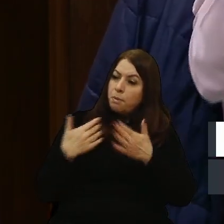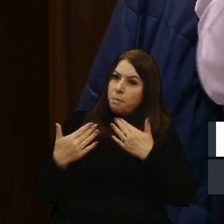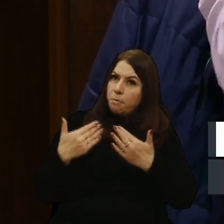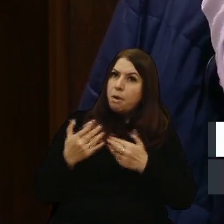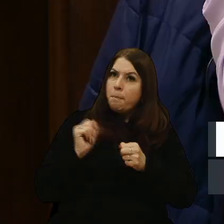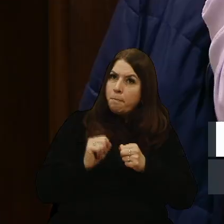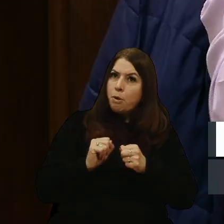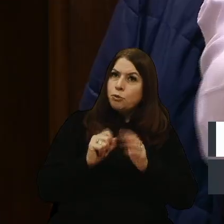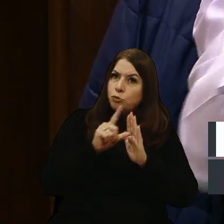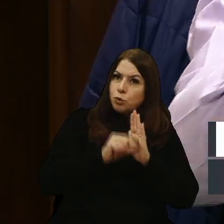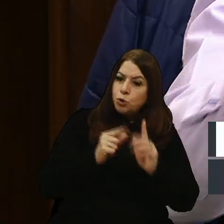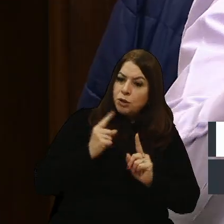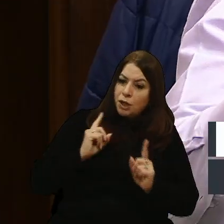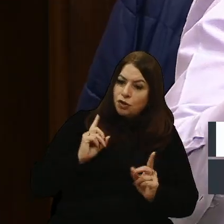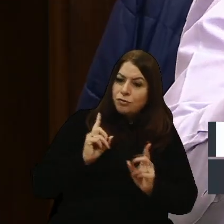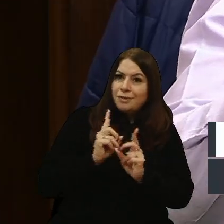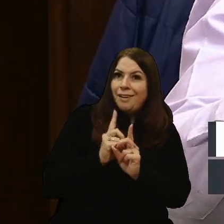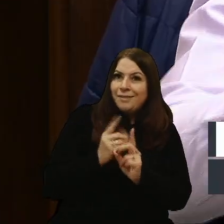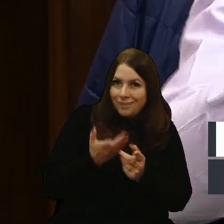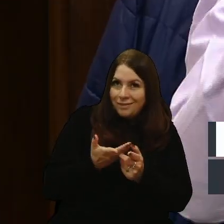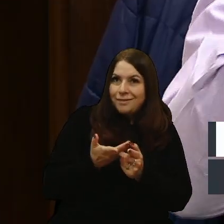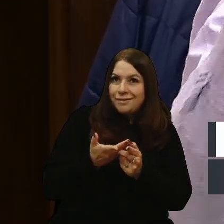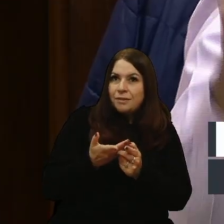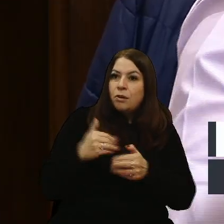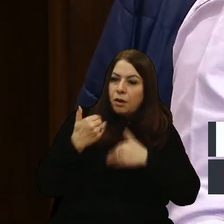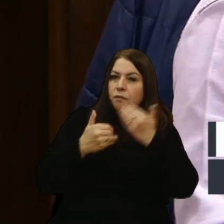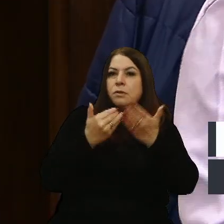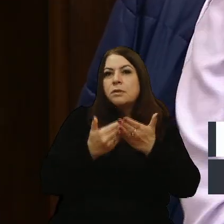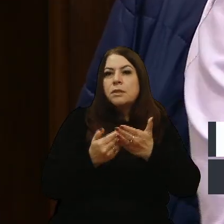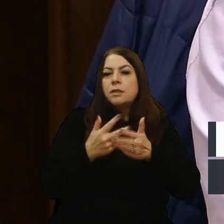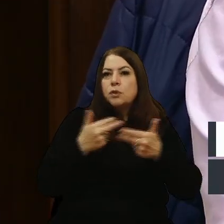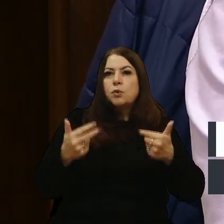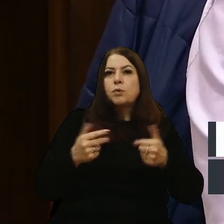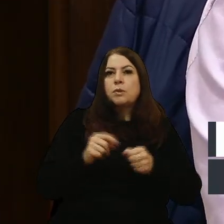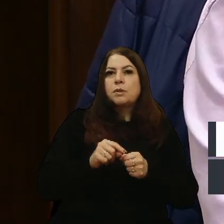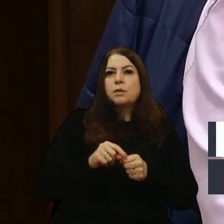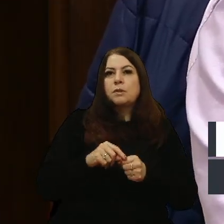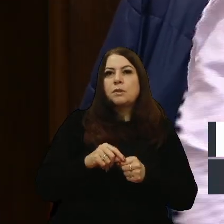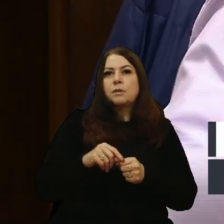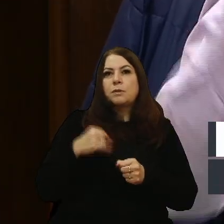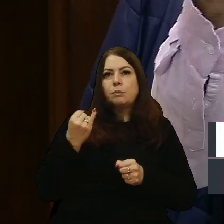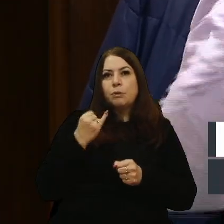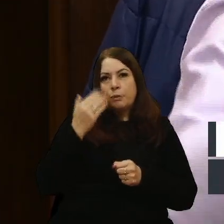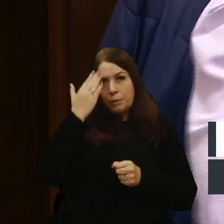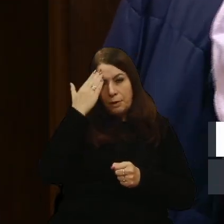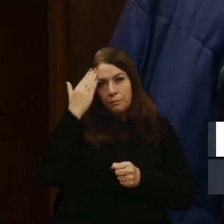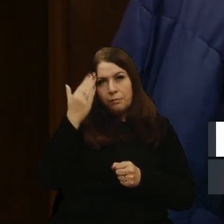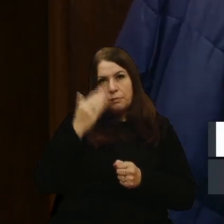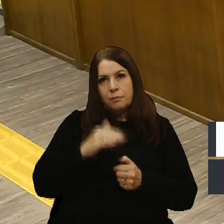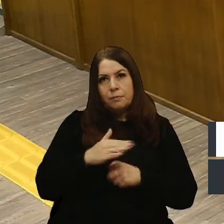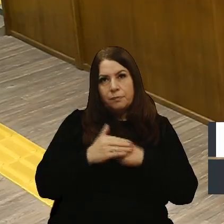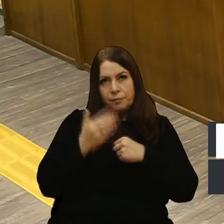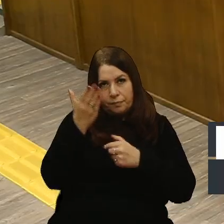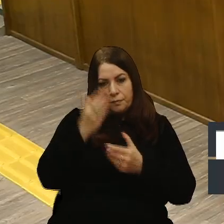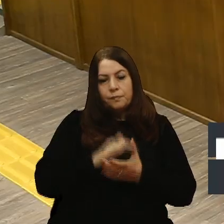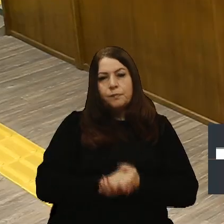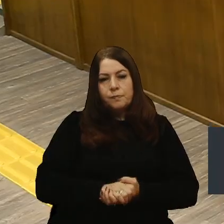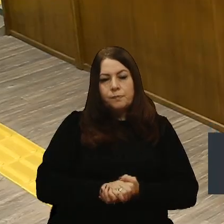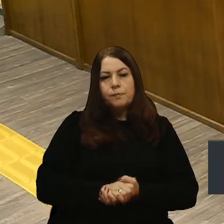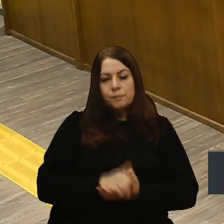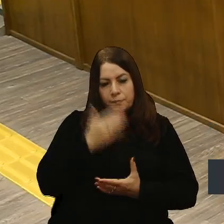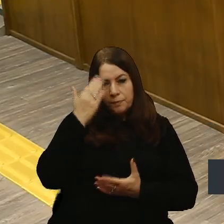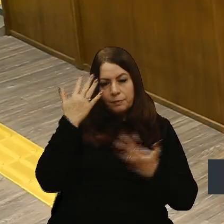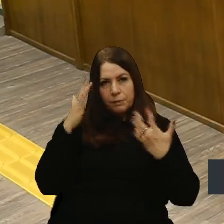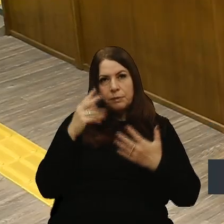pode diminuir distância e avançar nas coisas que são realmente importantes. Muito obrigado pela sua gentileza. Parabéns,